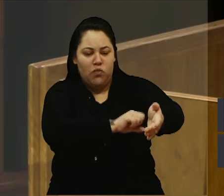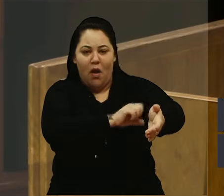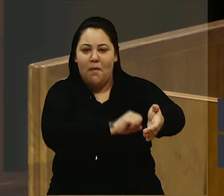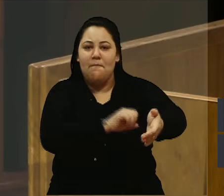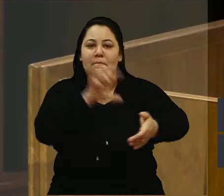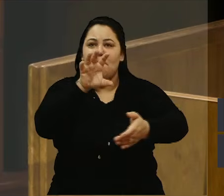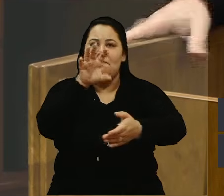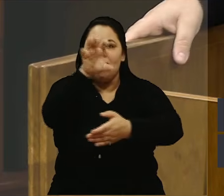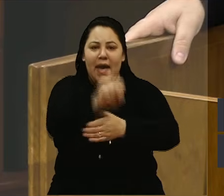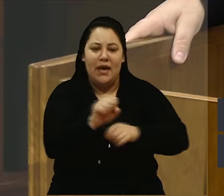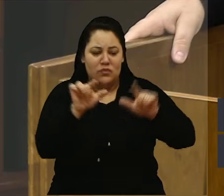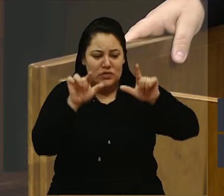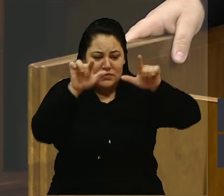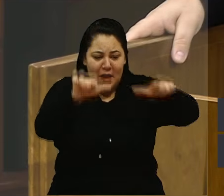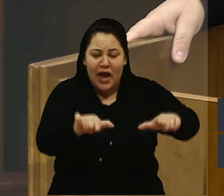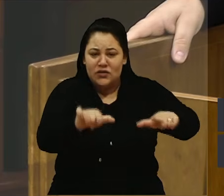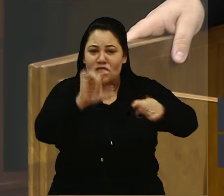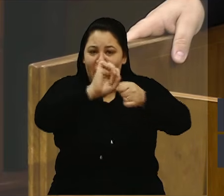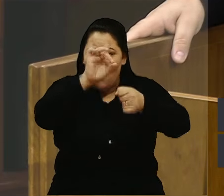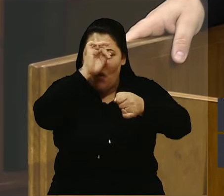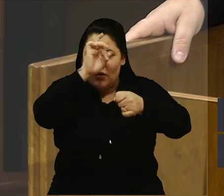UX, faz um hospital de campanha.